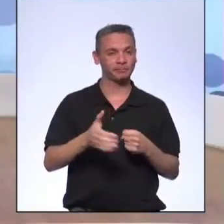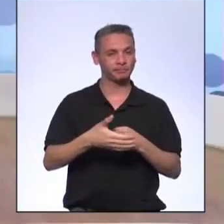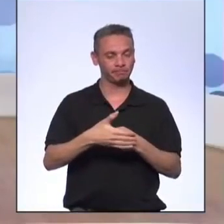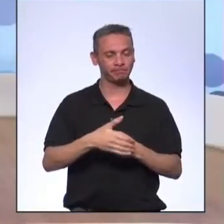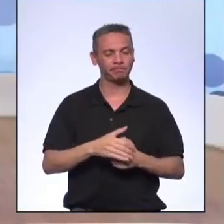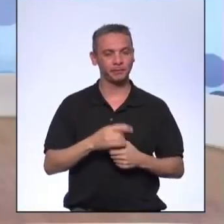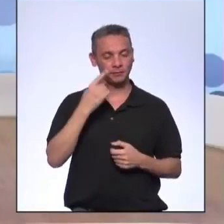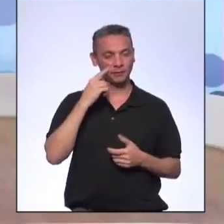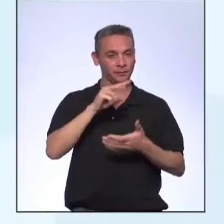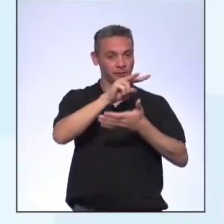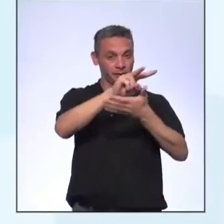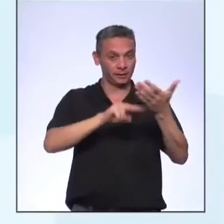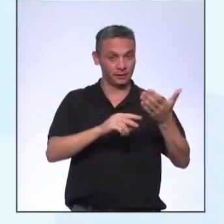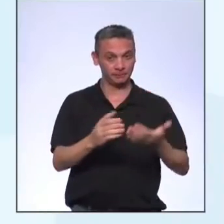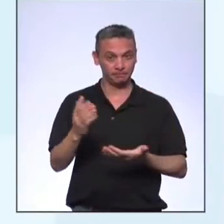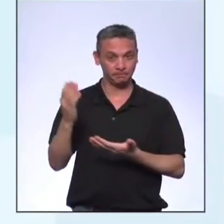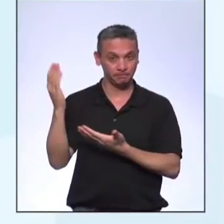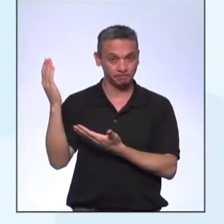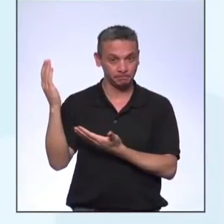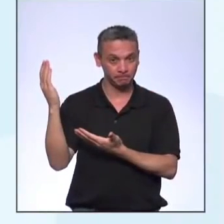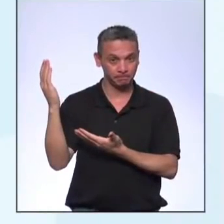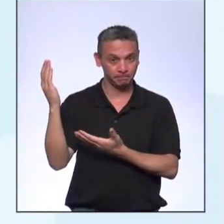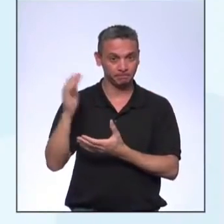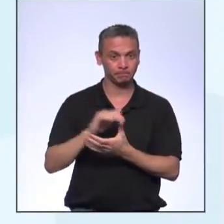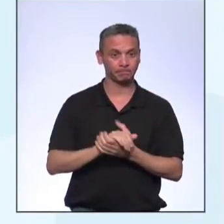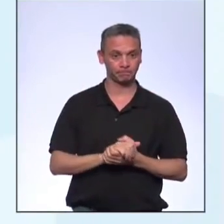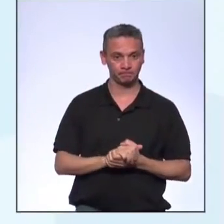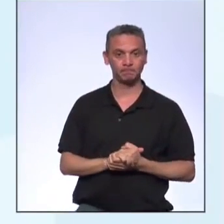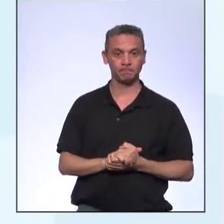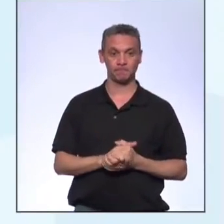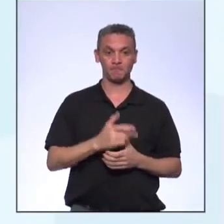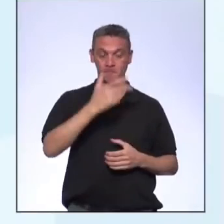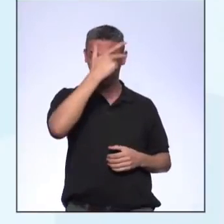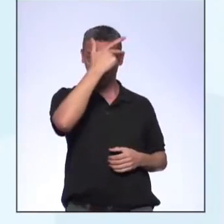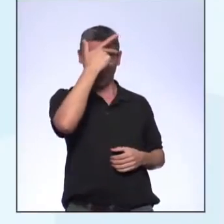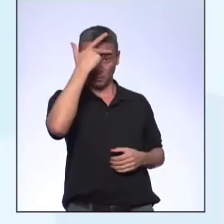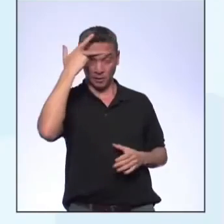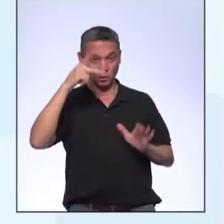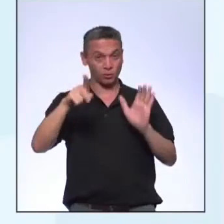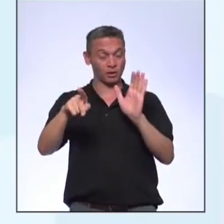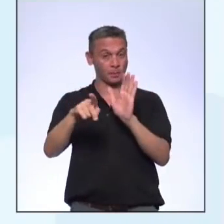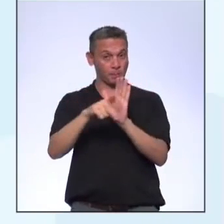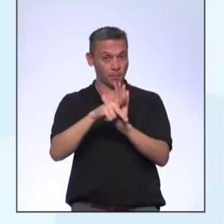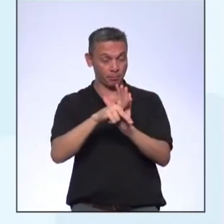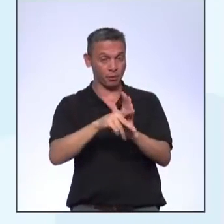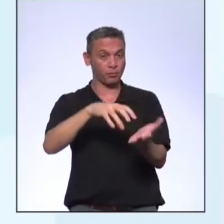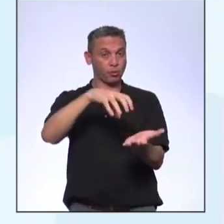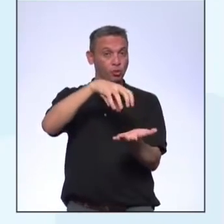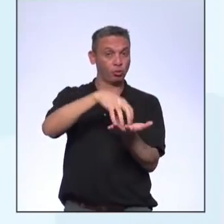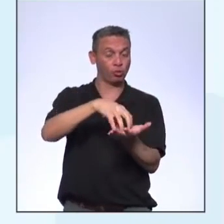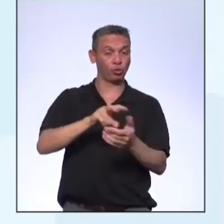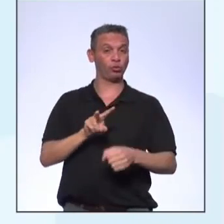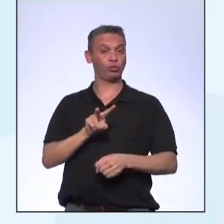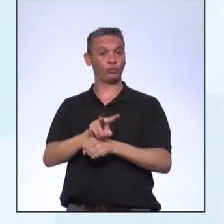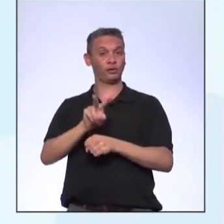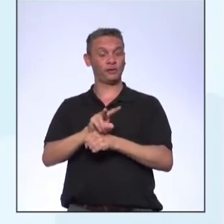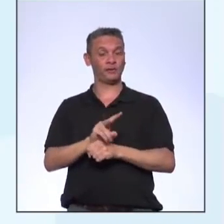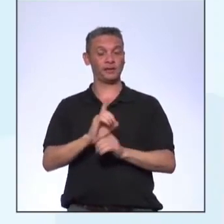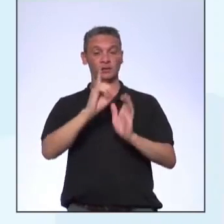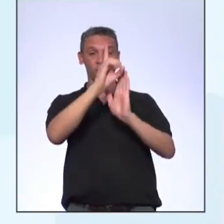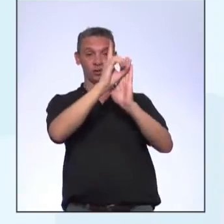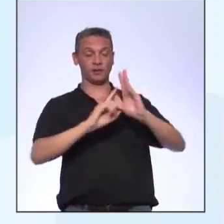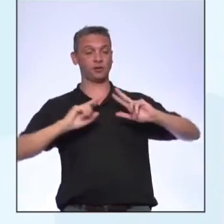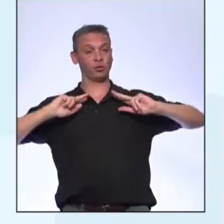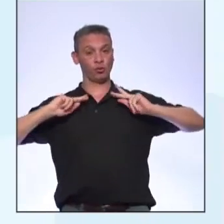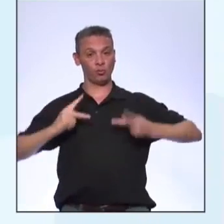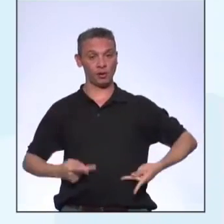favor? Citação indireta. Segundo a integrante titular do Núcleo de Defesa dos Direitos Humanos da Defensoria Pública